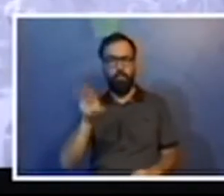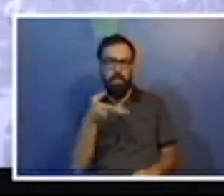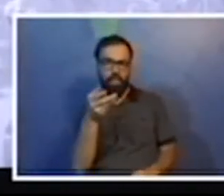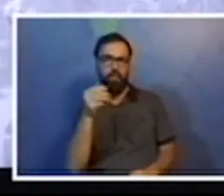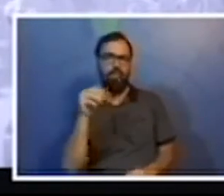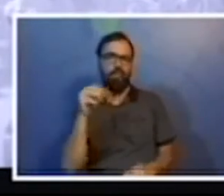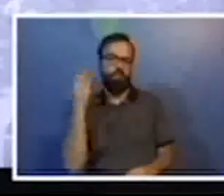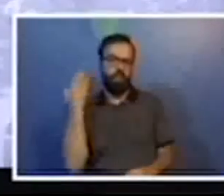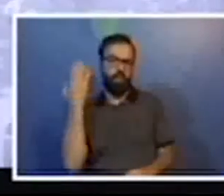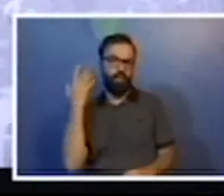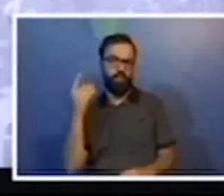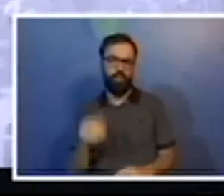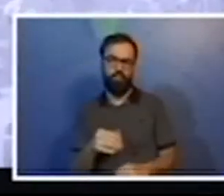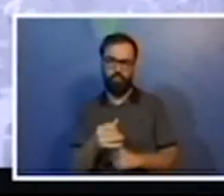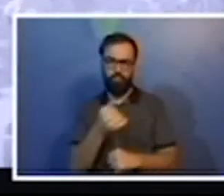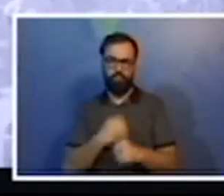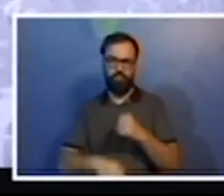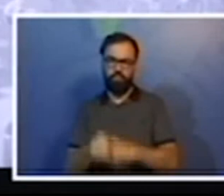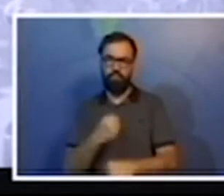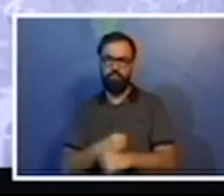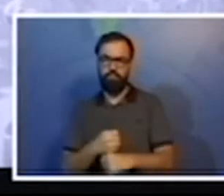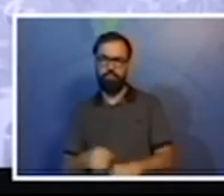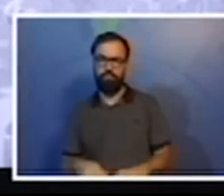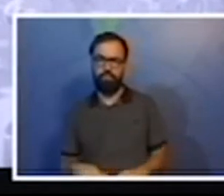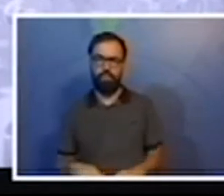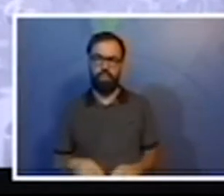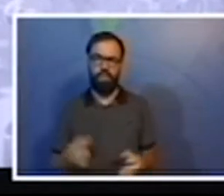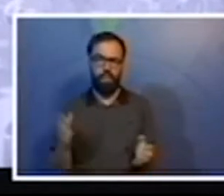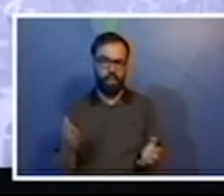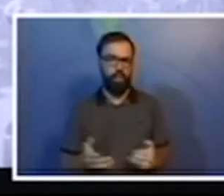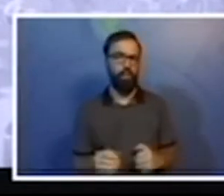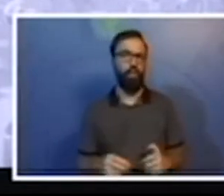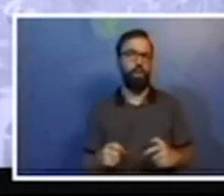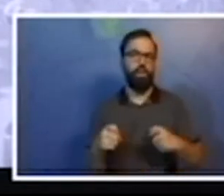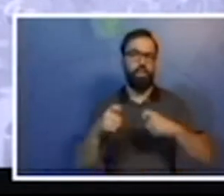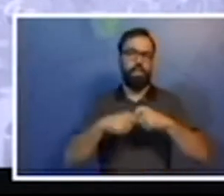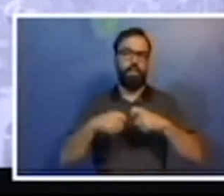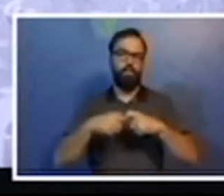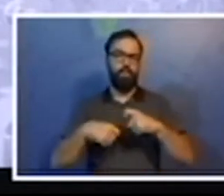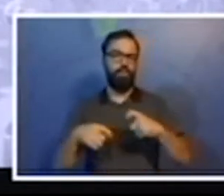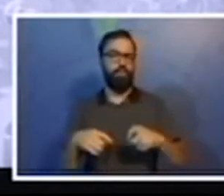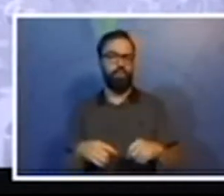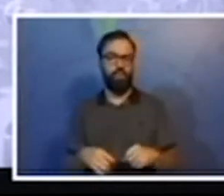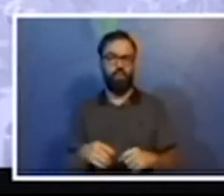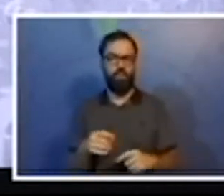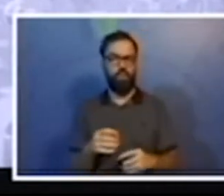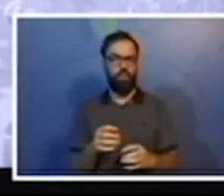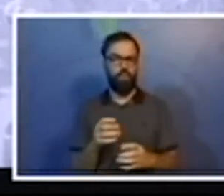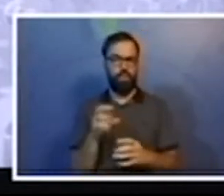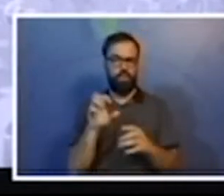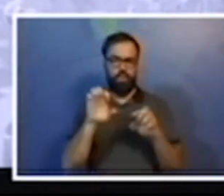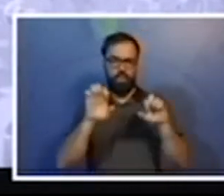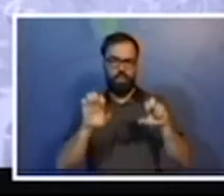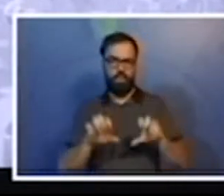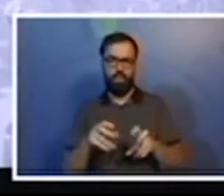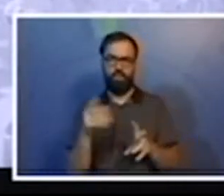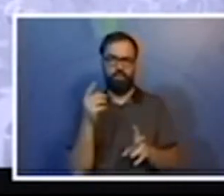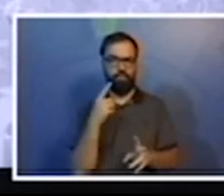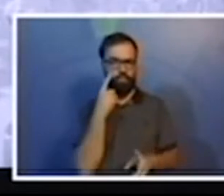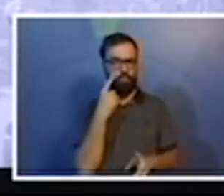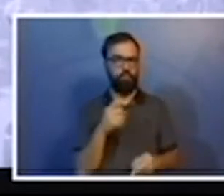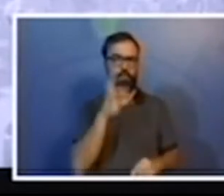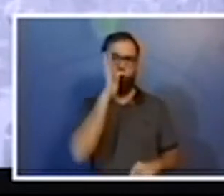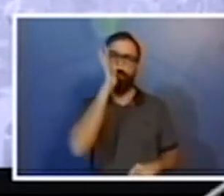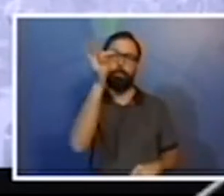dinossauros e agora a estrutura de reprodução da planta é a flor que a caracteriza